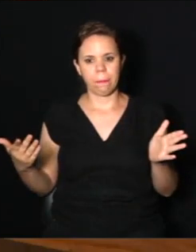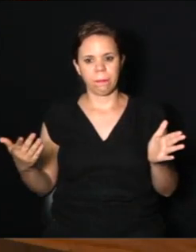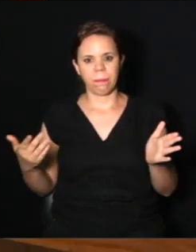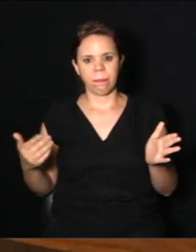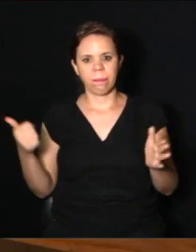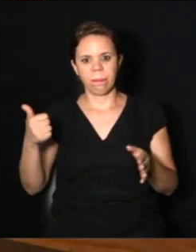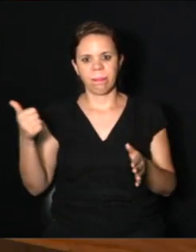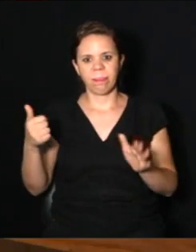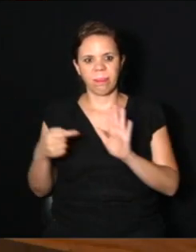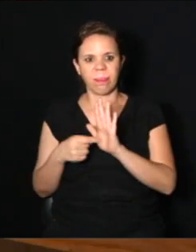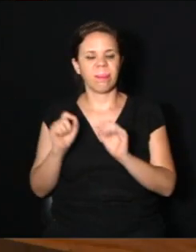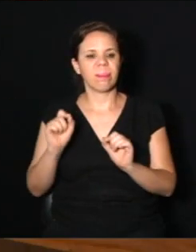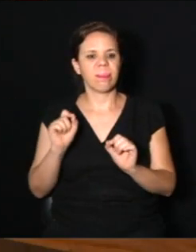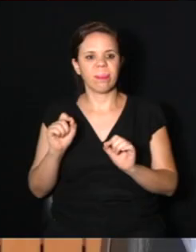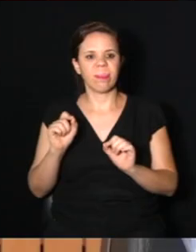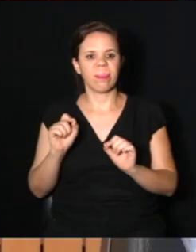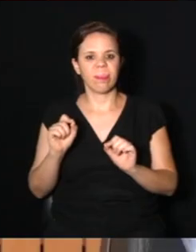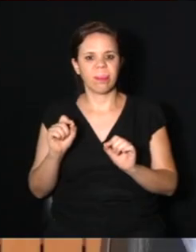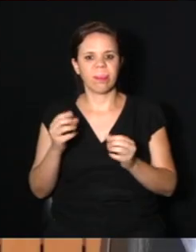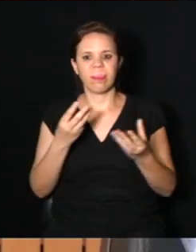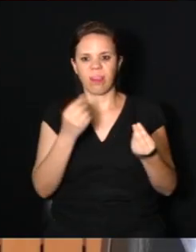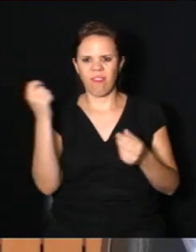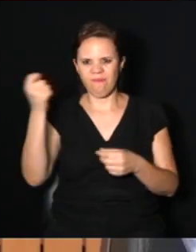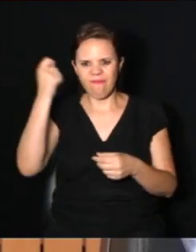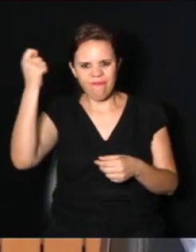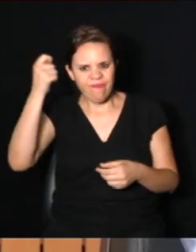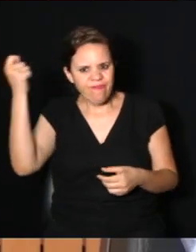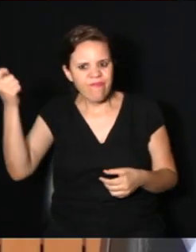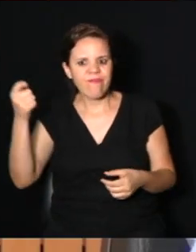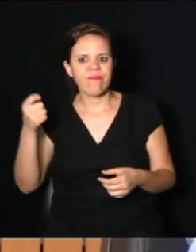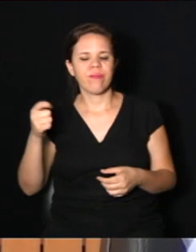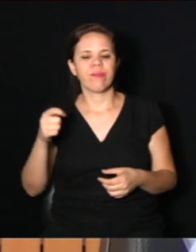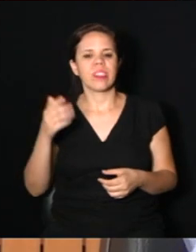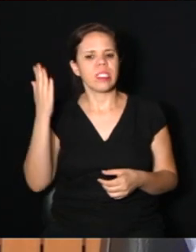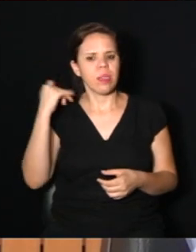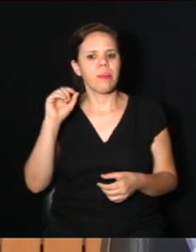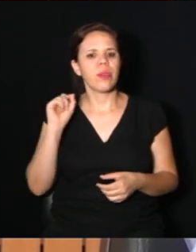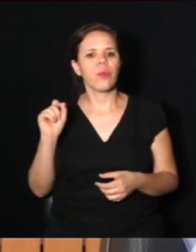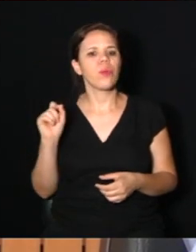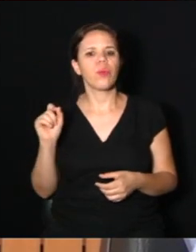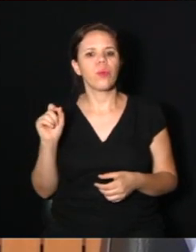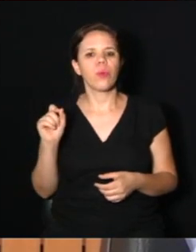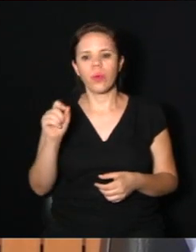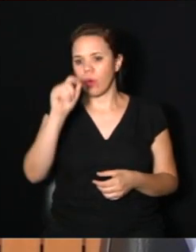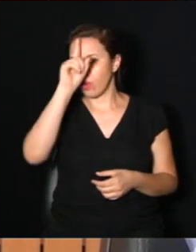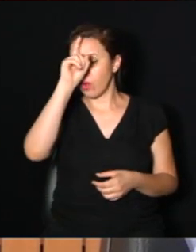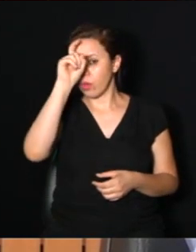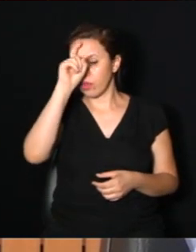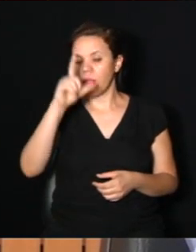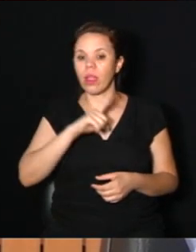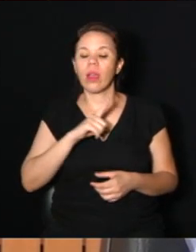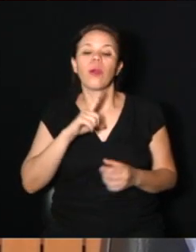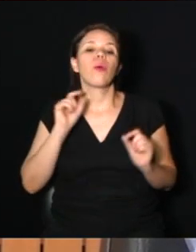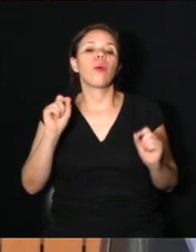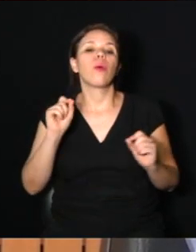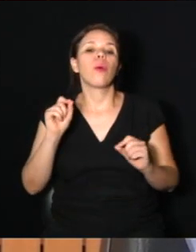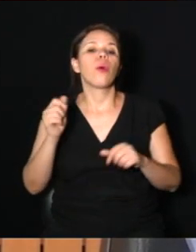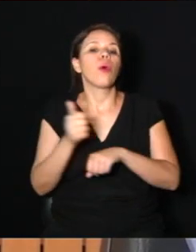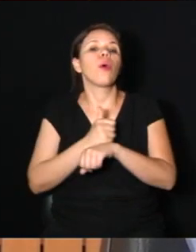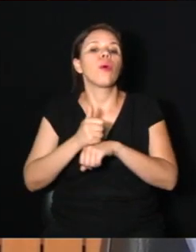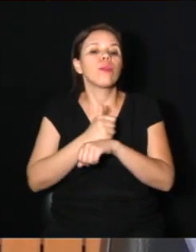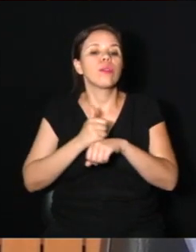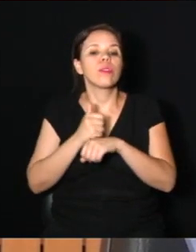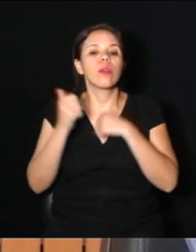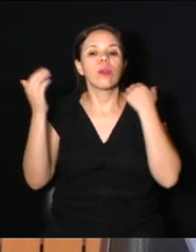Primeiro, colocar que é bastante grave a gente tomar conhecimento de que o hospital deveria ter um profissional de psicologia